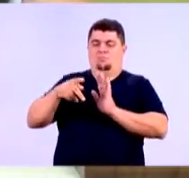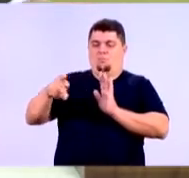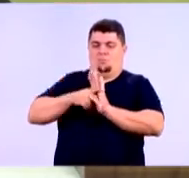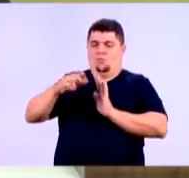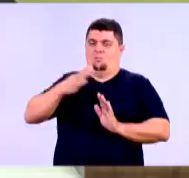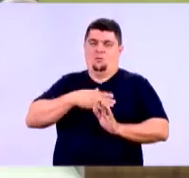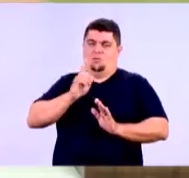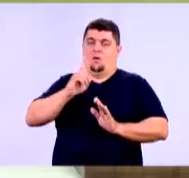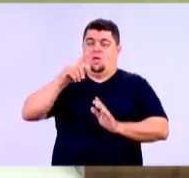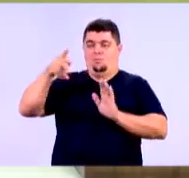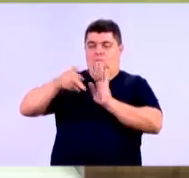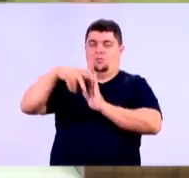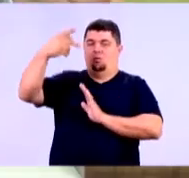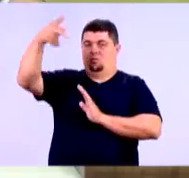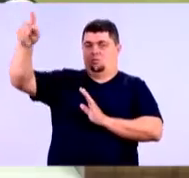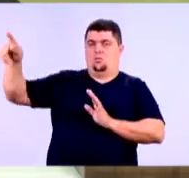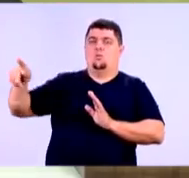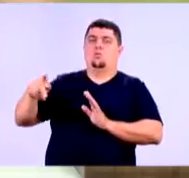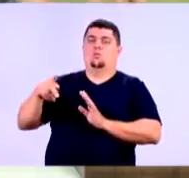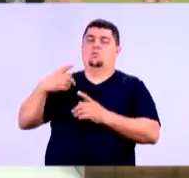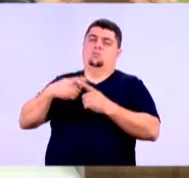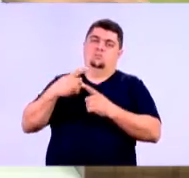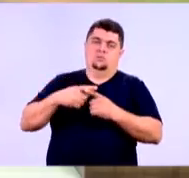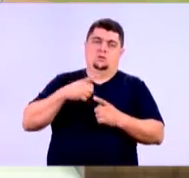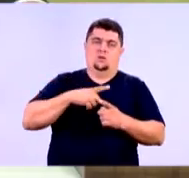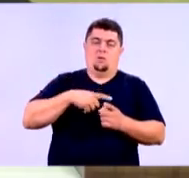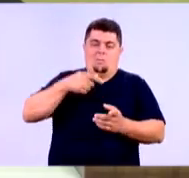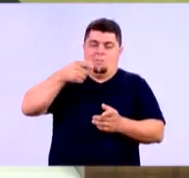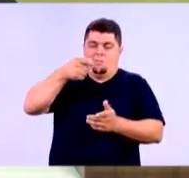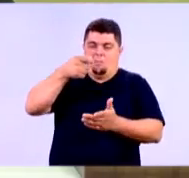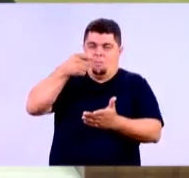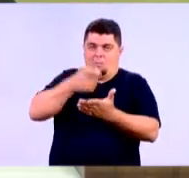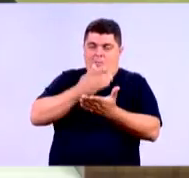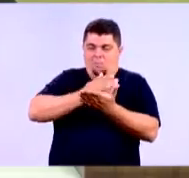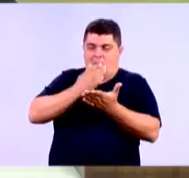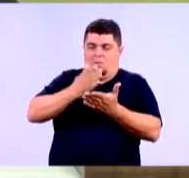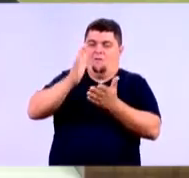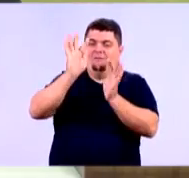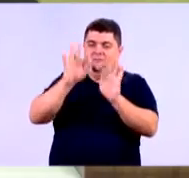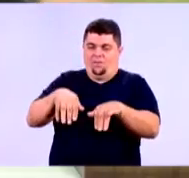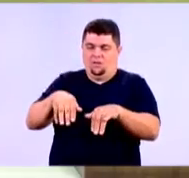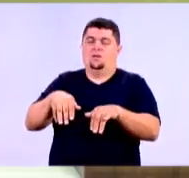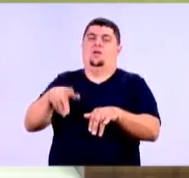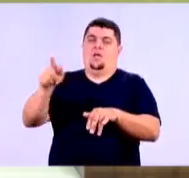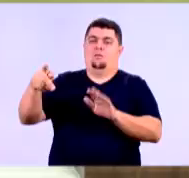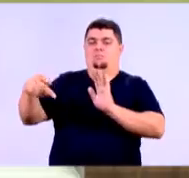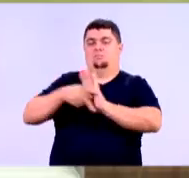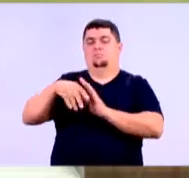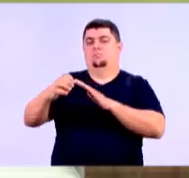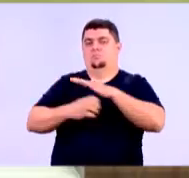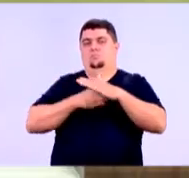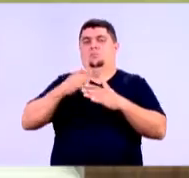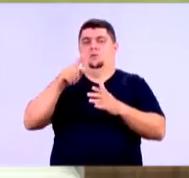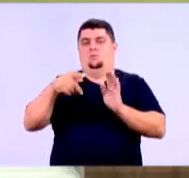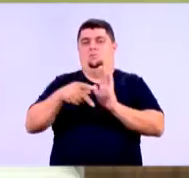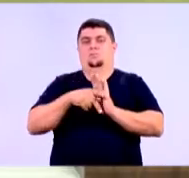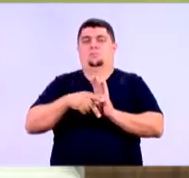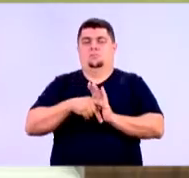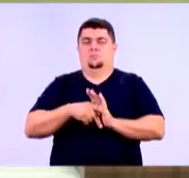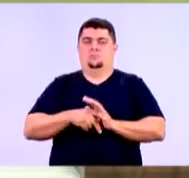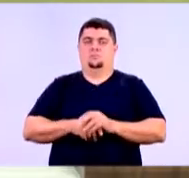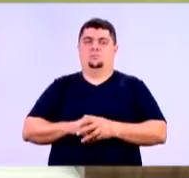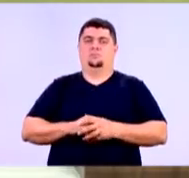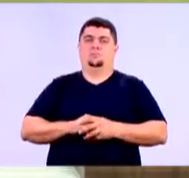terceiro que tem investido na empresa. Assim que ela saldar essa dívida, né, se ela quitar esse financiamento, aí passa a ser propriedade da